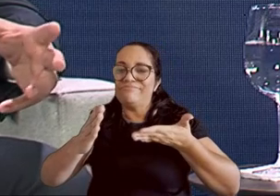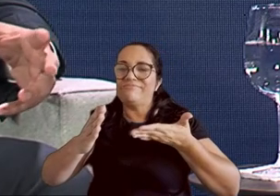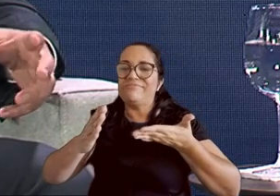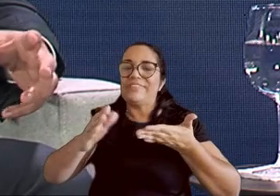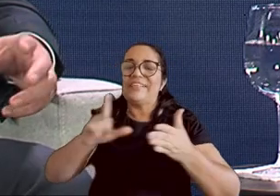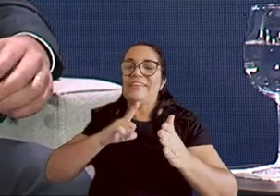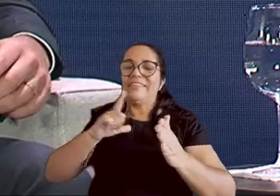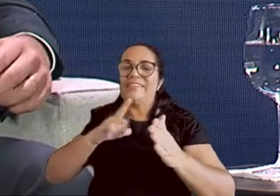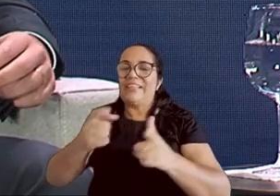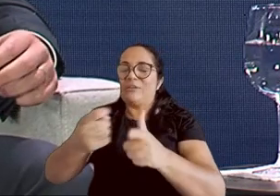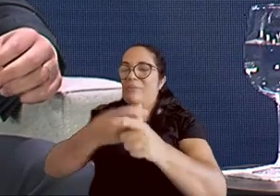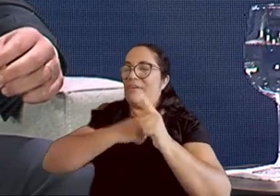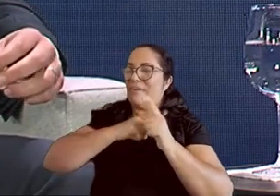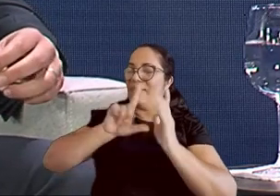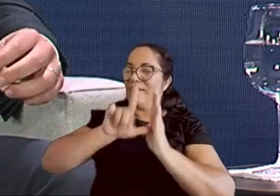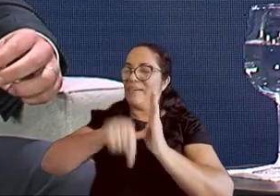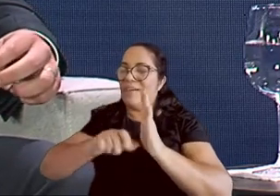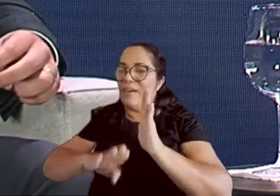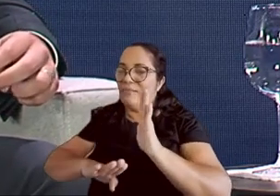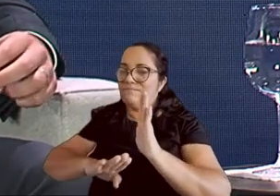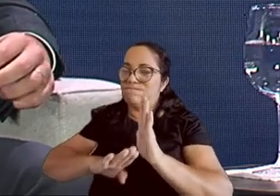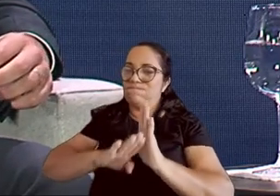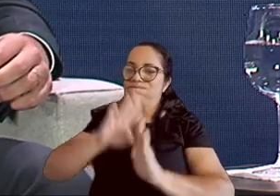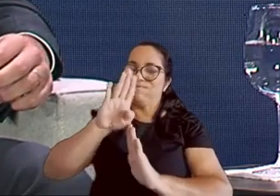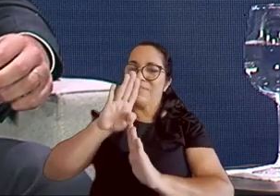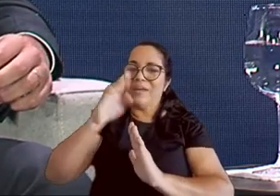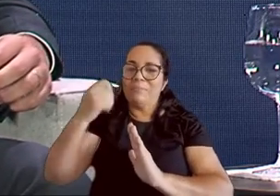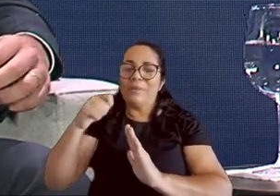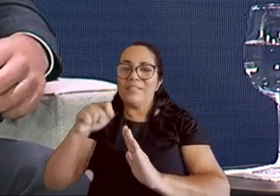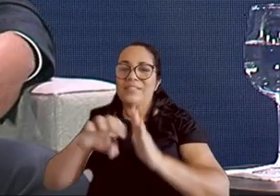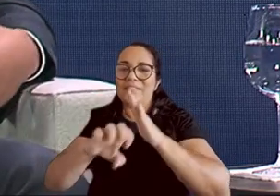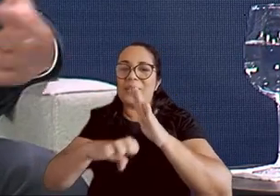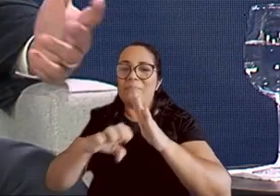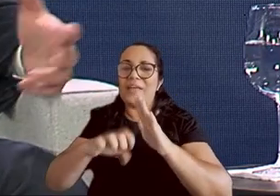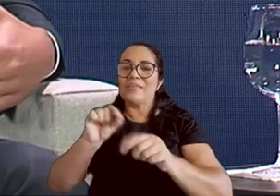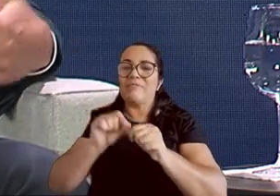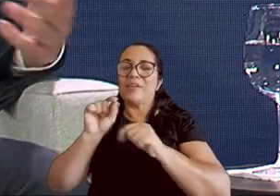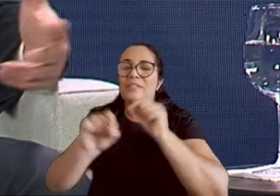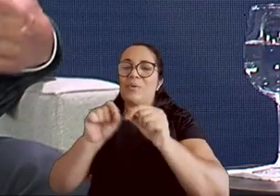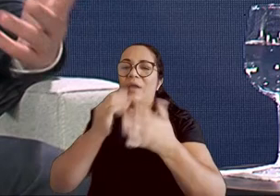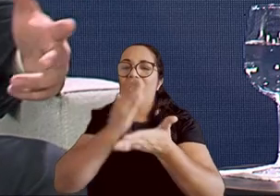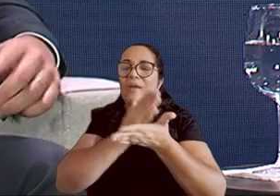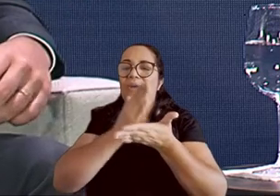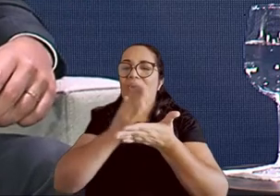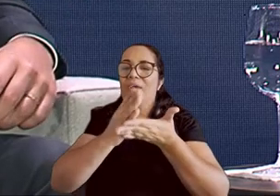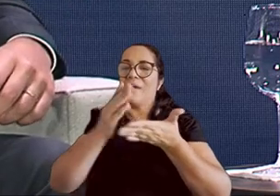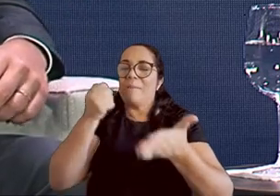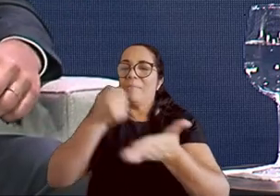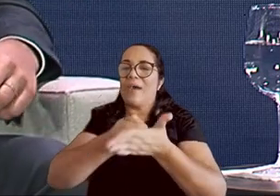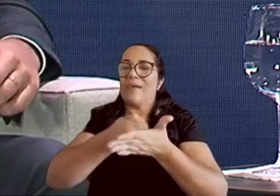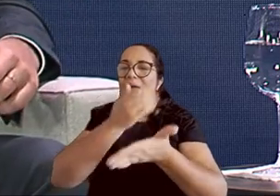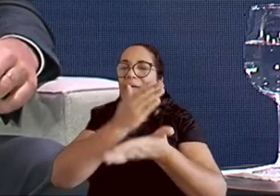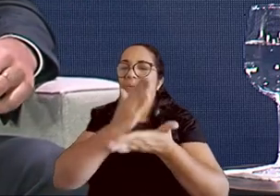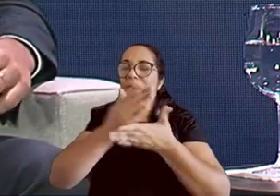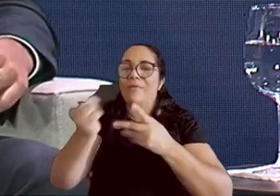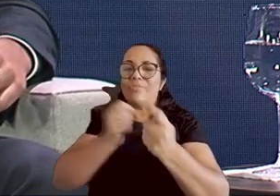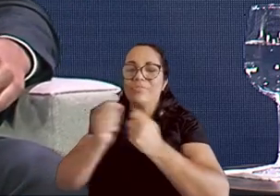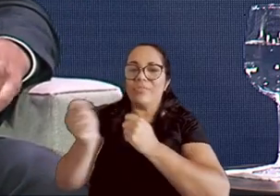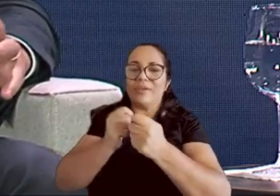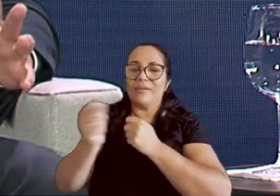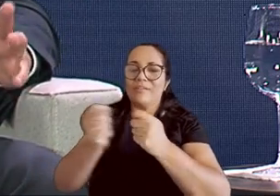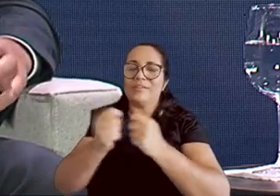e acho que isso vai impactar um pouco o nosso mercado né a gente viu várias carteiras de crédito fingir que ser misturados nos últimos anos né